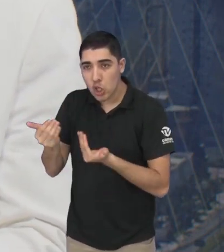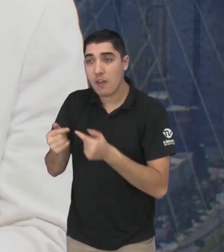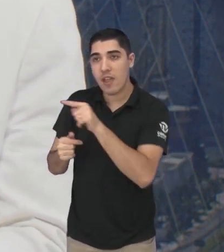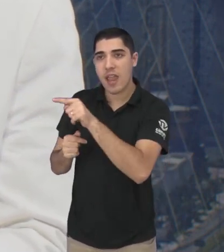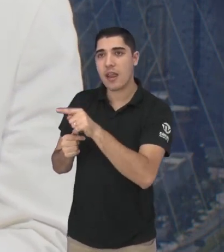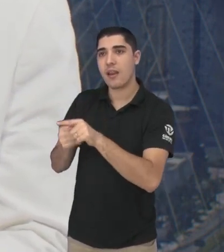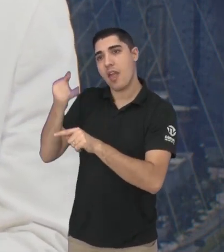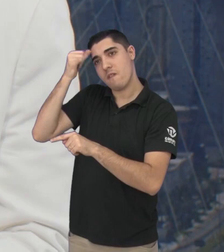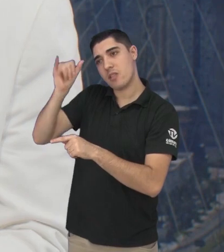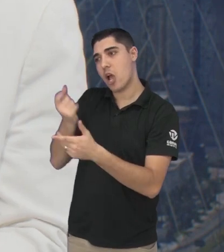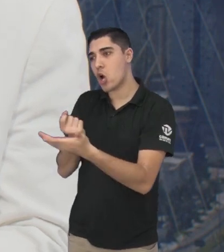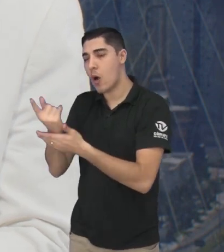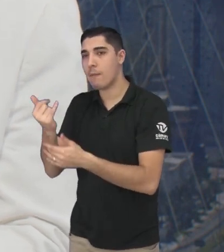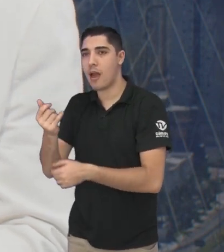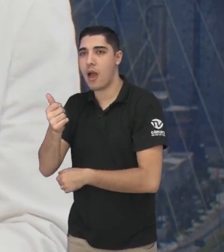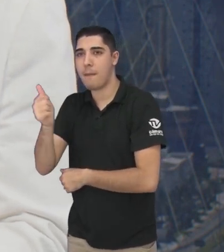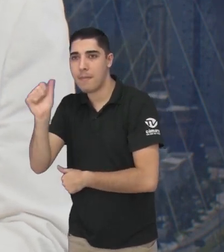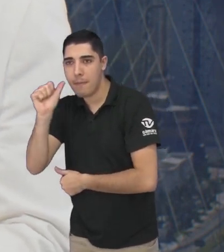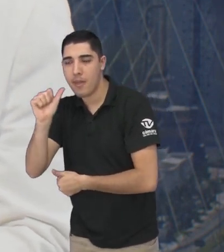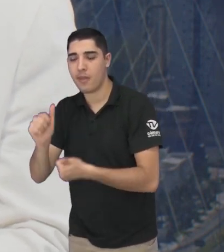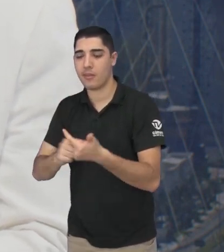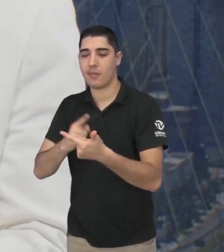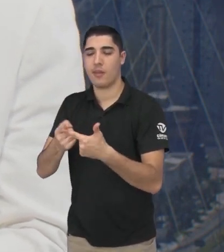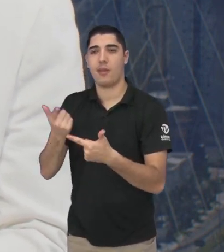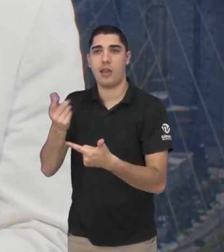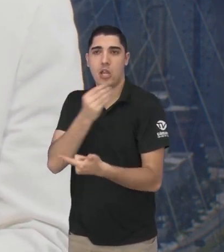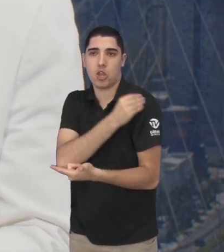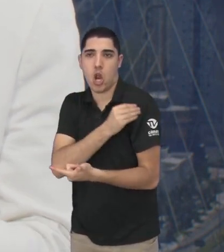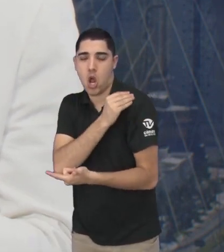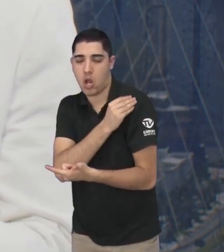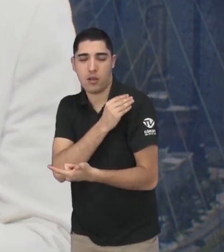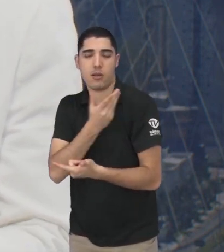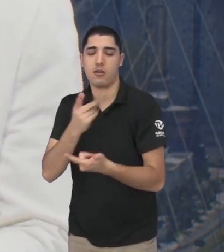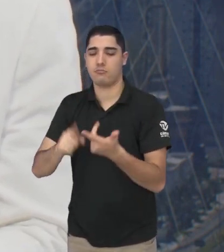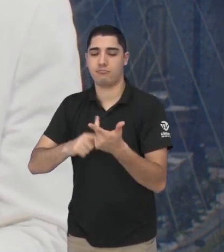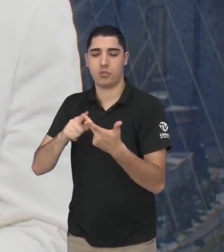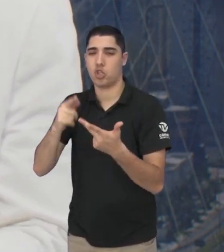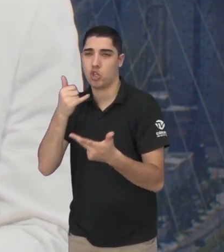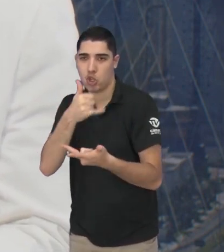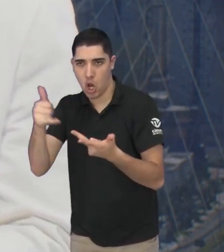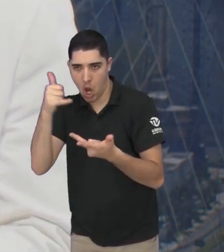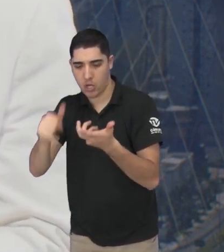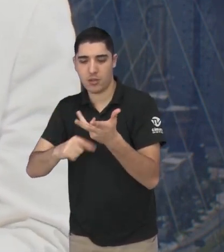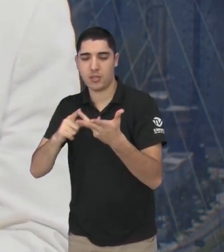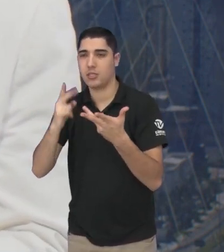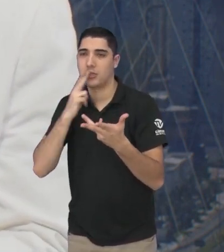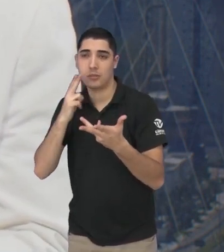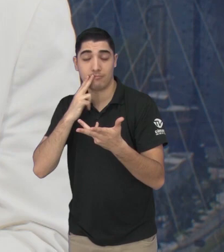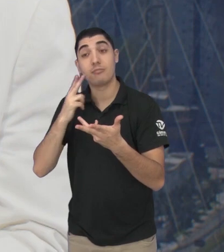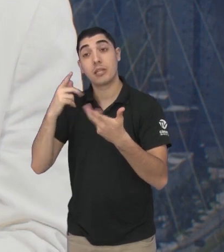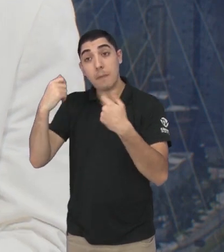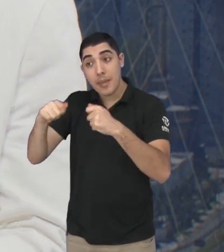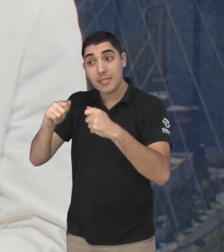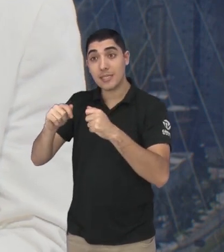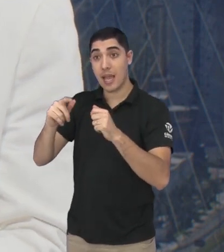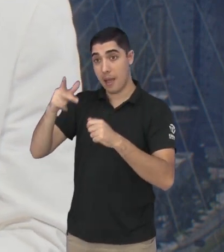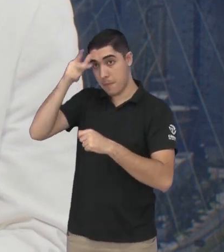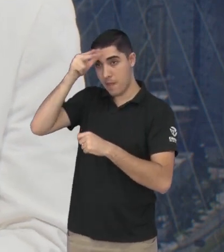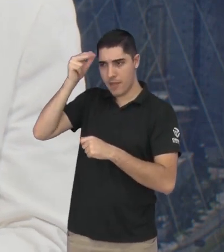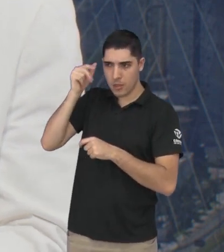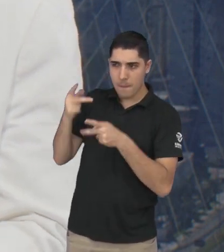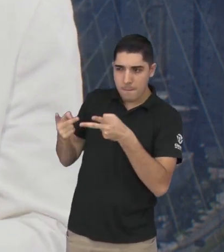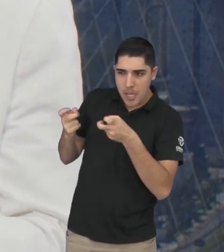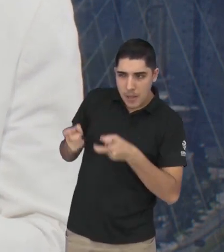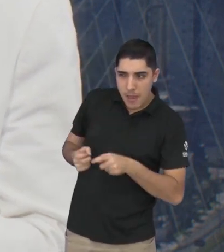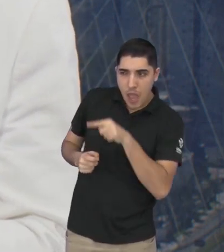uma droga, para comprar o álcool, para comprar o cigarro. Então, isso é muito importante, porque trabalha na comunidade e aí tem